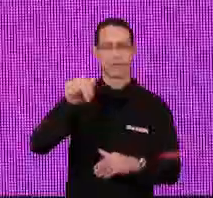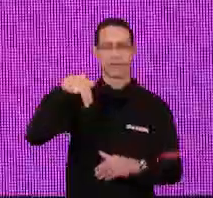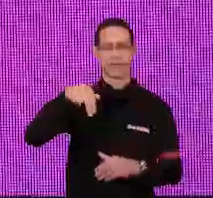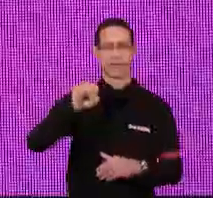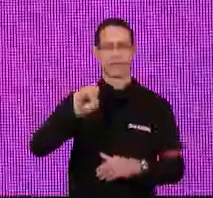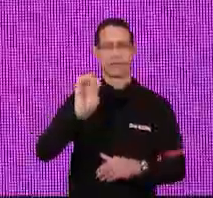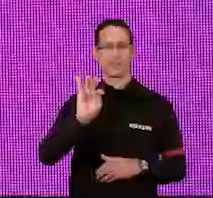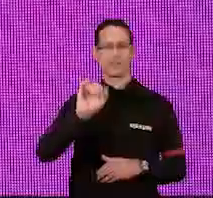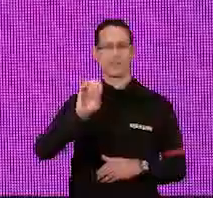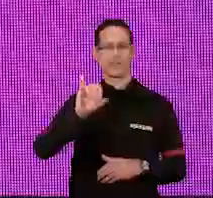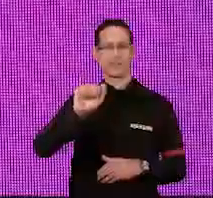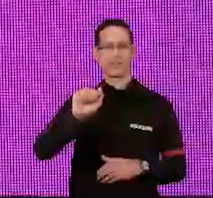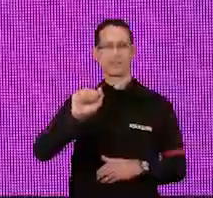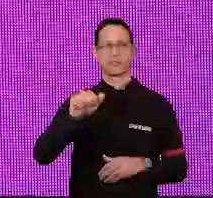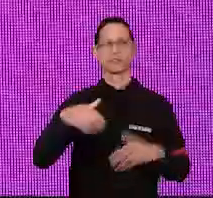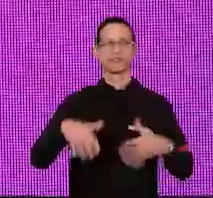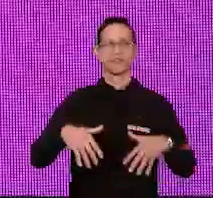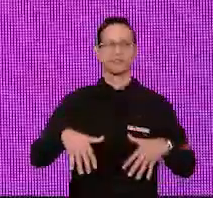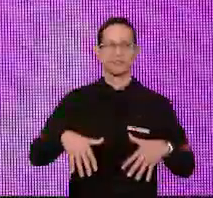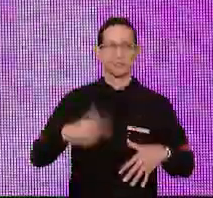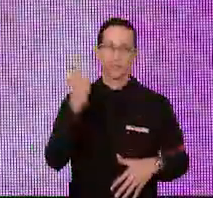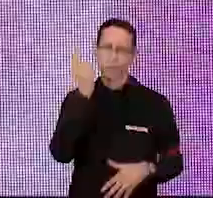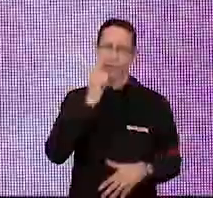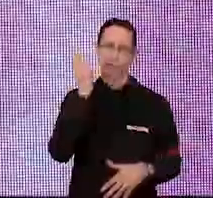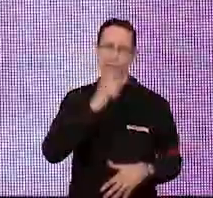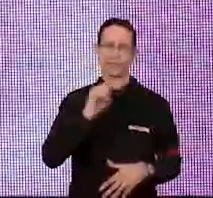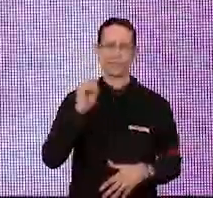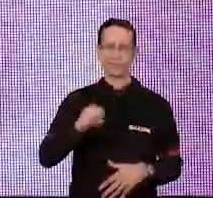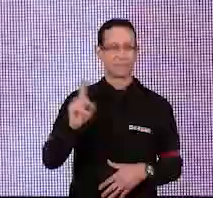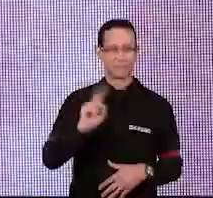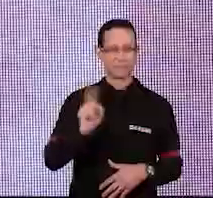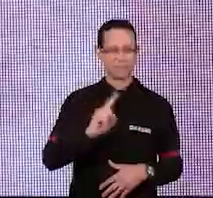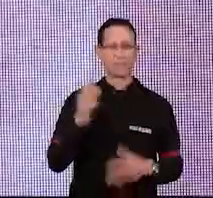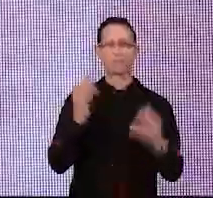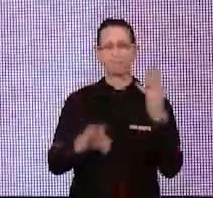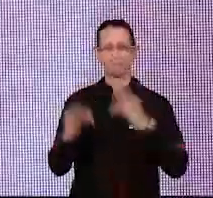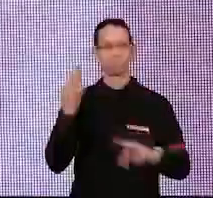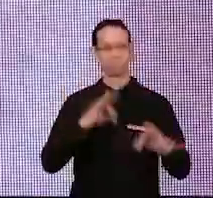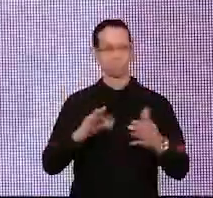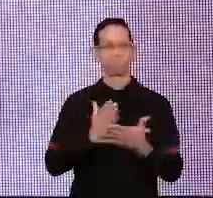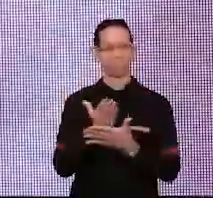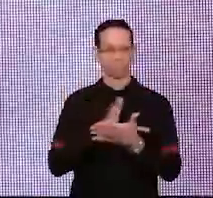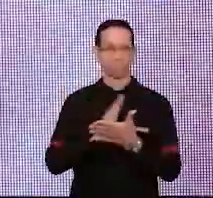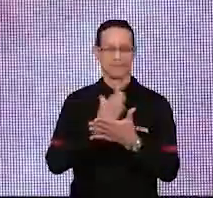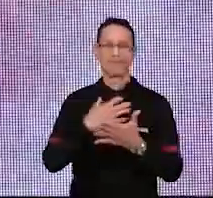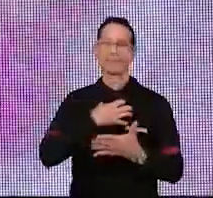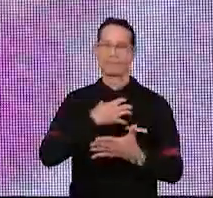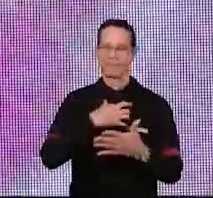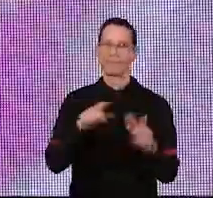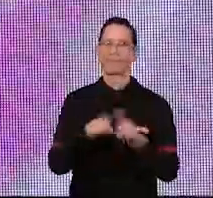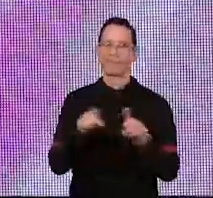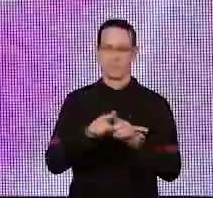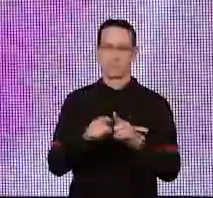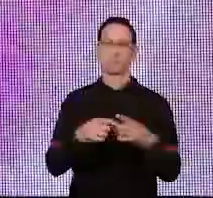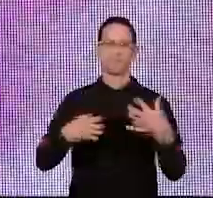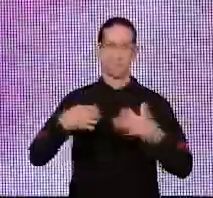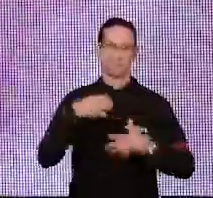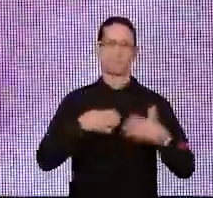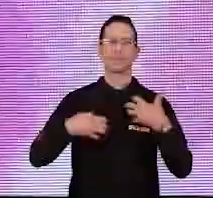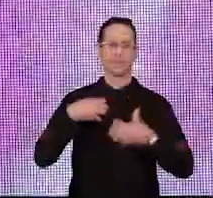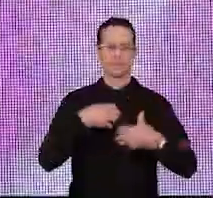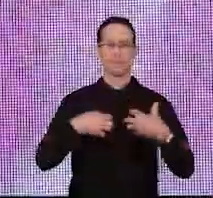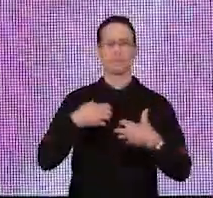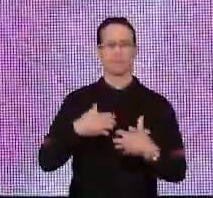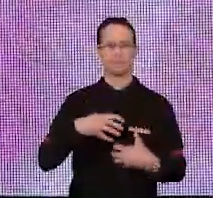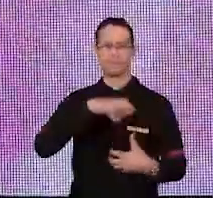para bloquear a orelha, para o bicho acordar confortável, senão eles acordam muito, muito incomodados mesmo. É desesperador ver o